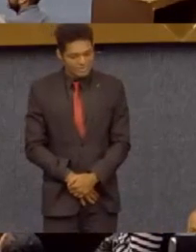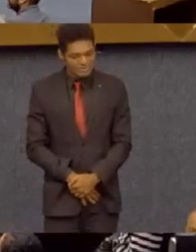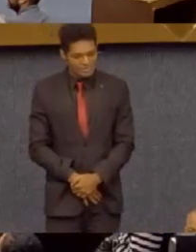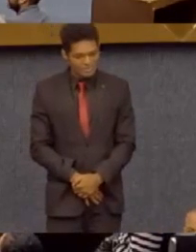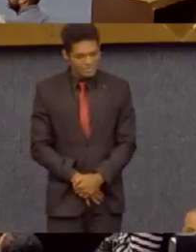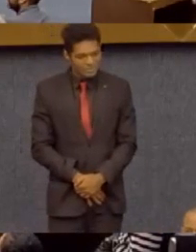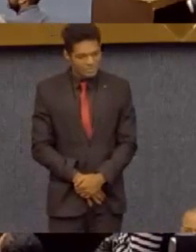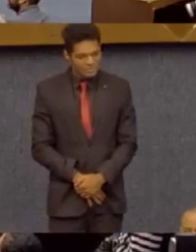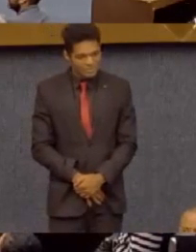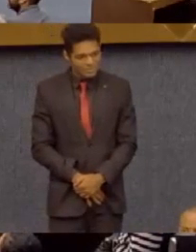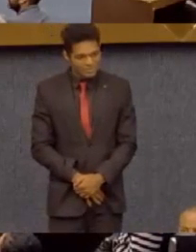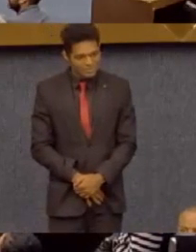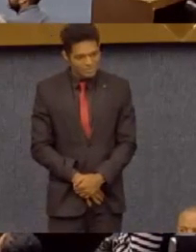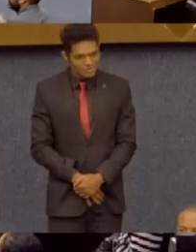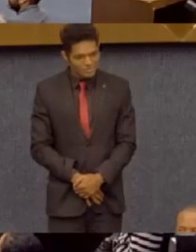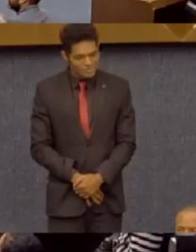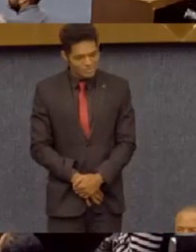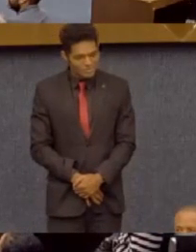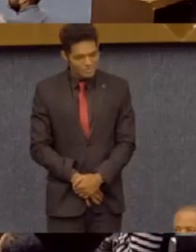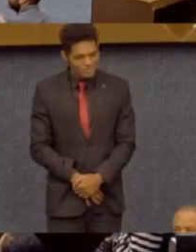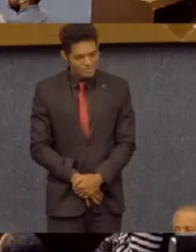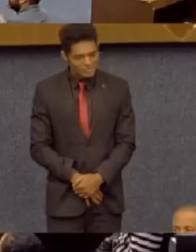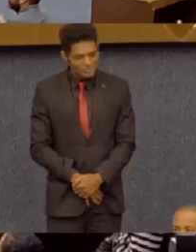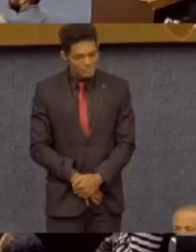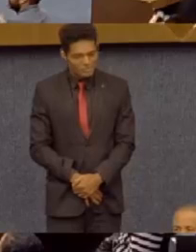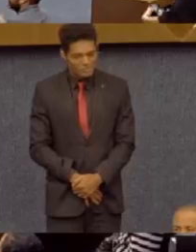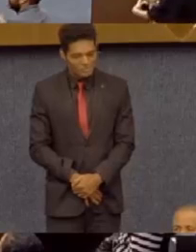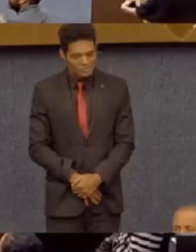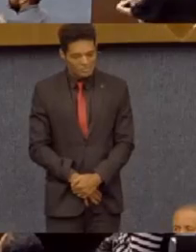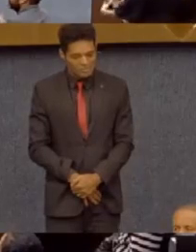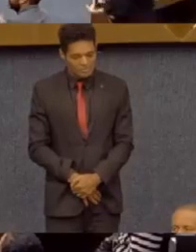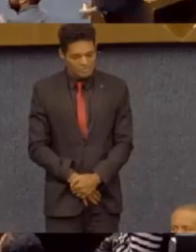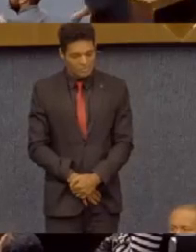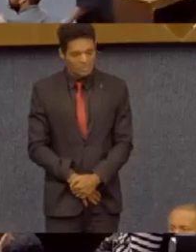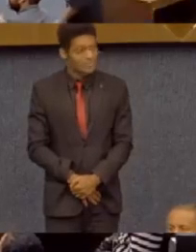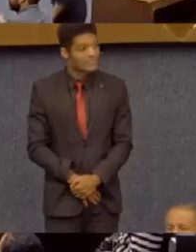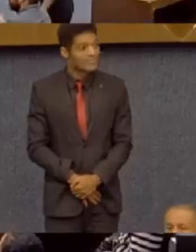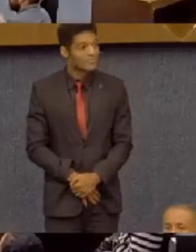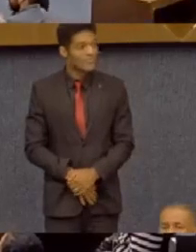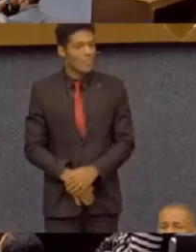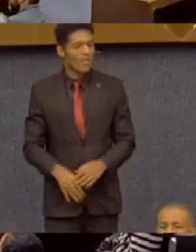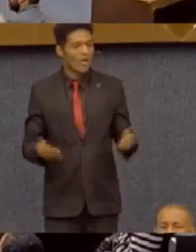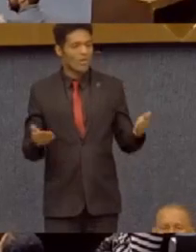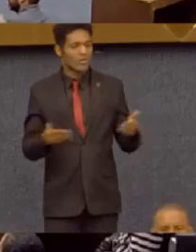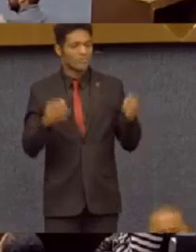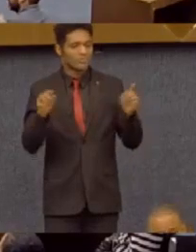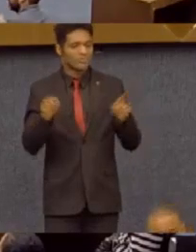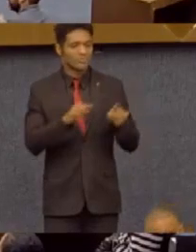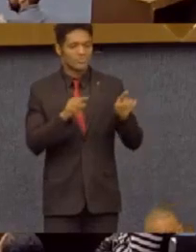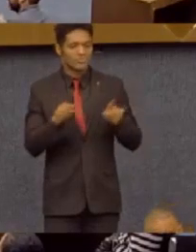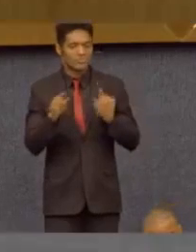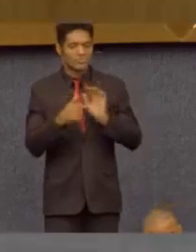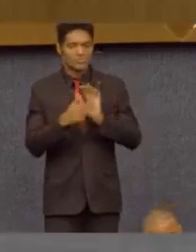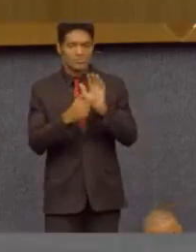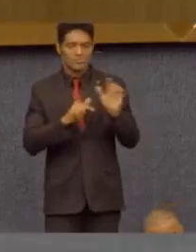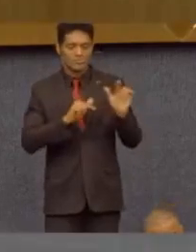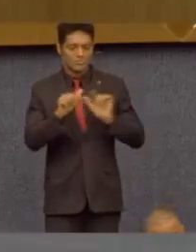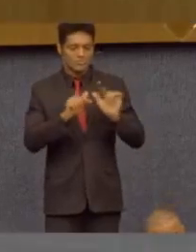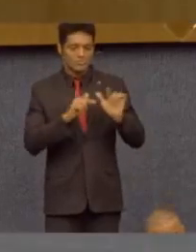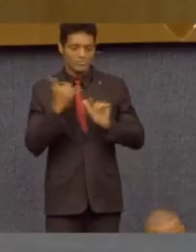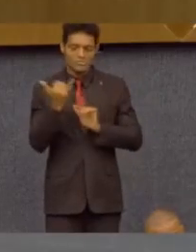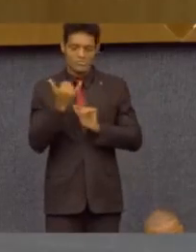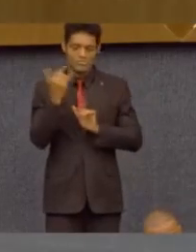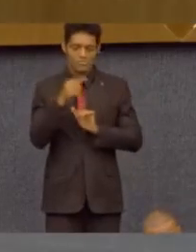motivação com a qual o Senhor, com tanto afinco e com tanto zelo, tem trabalhado no